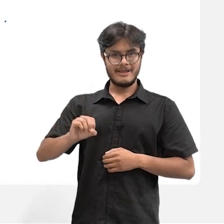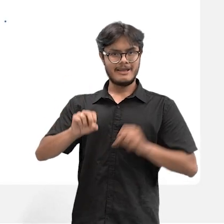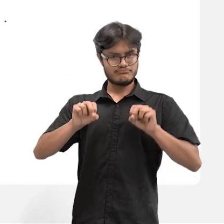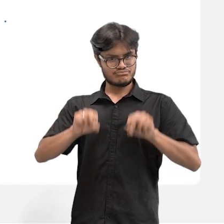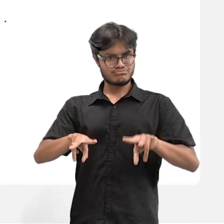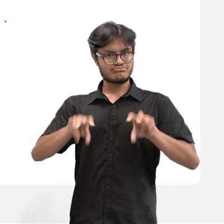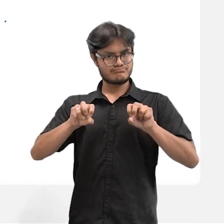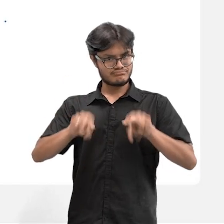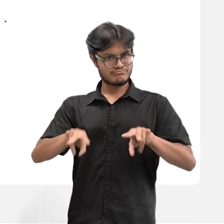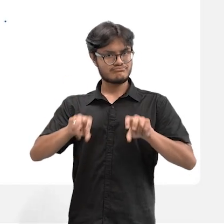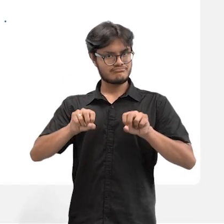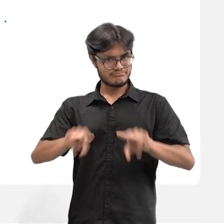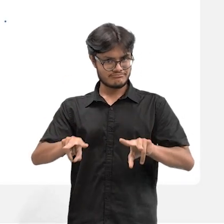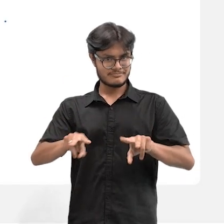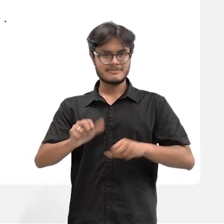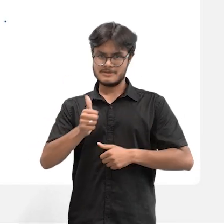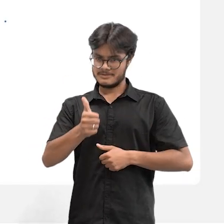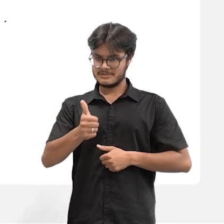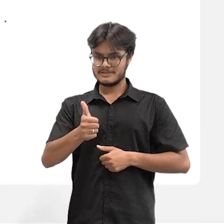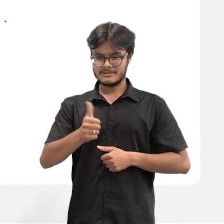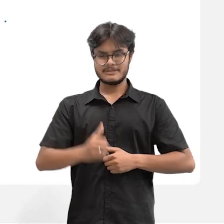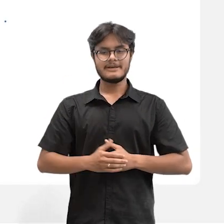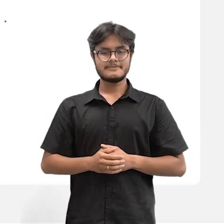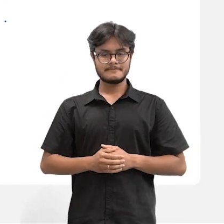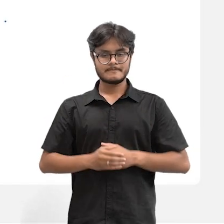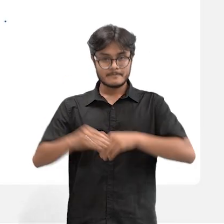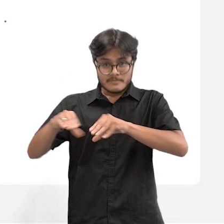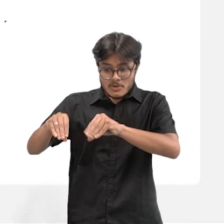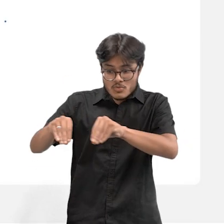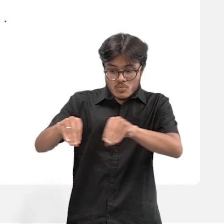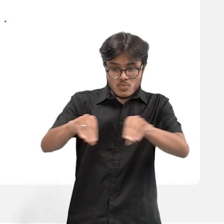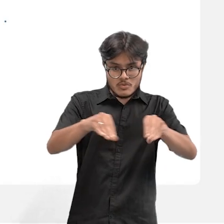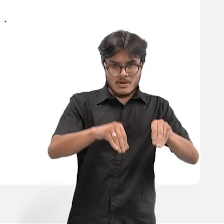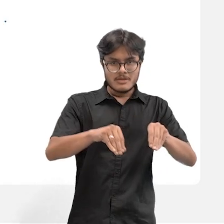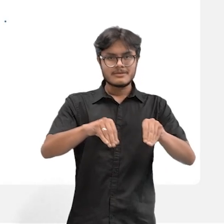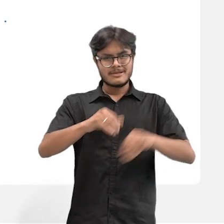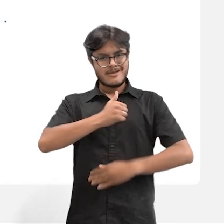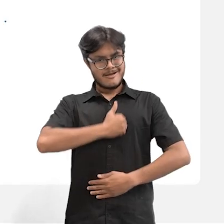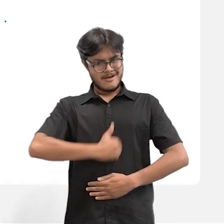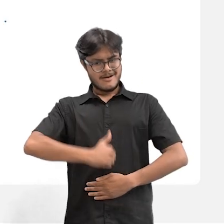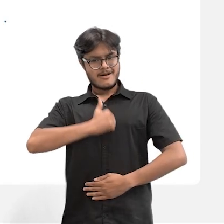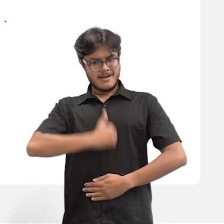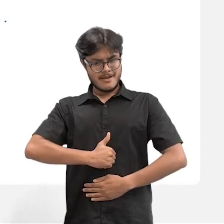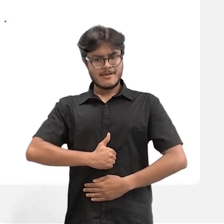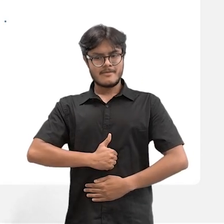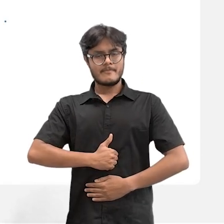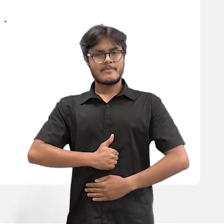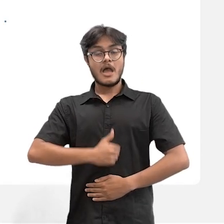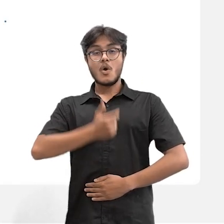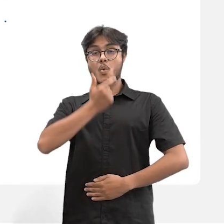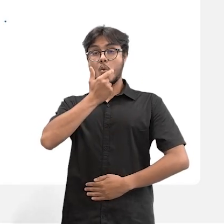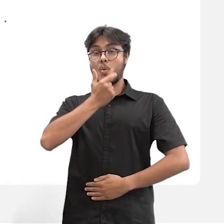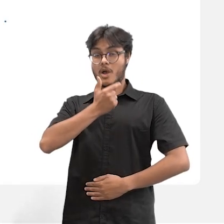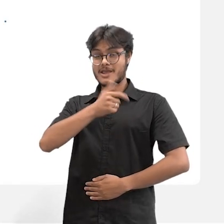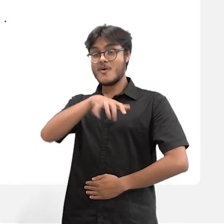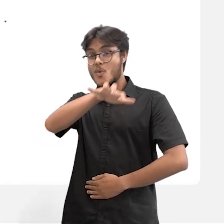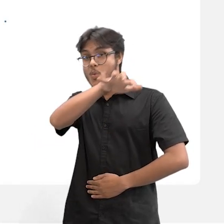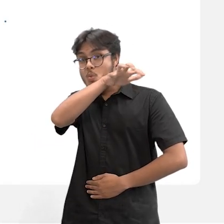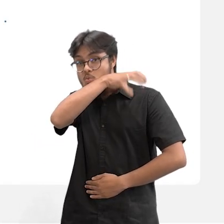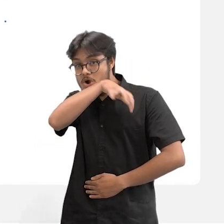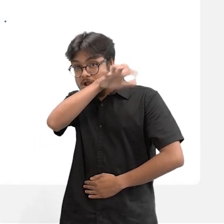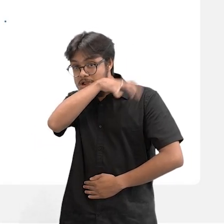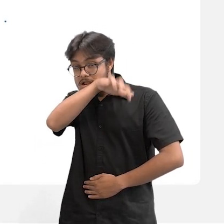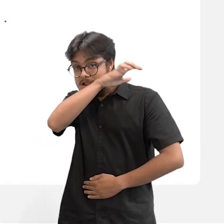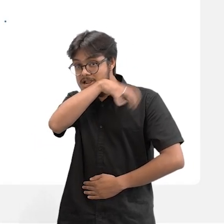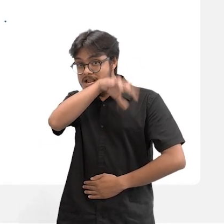no ambiente. E a falta de saneamento básico vai fazer com que animais, como o boi ou o